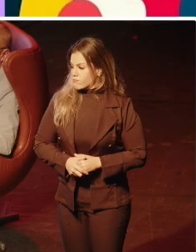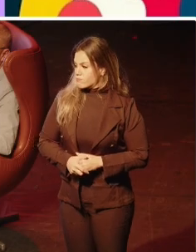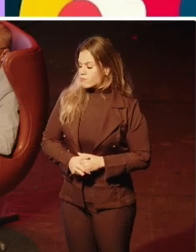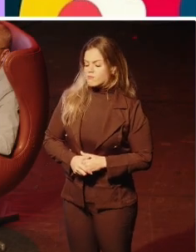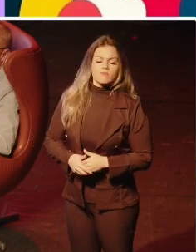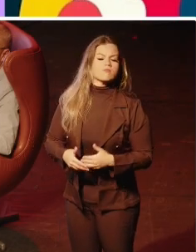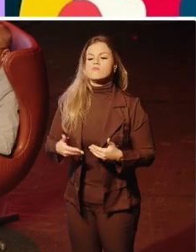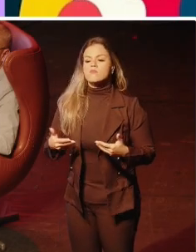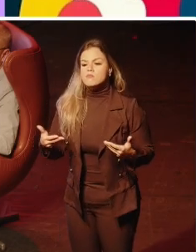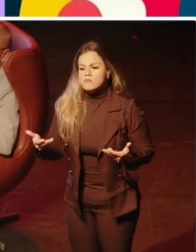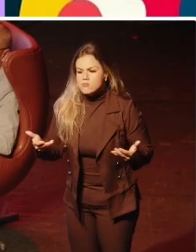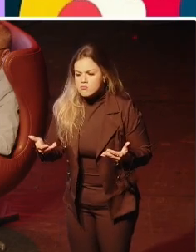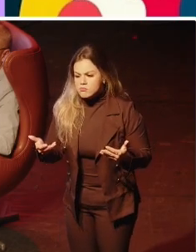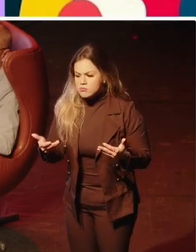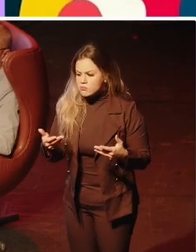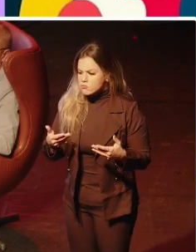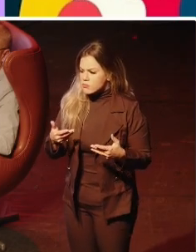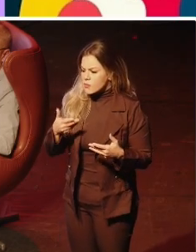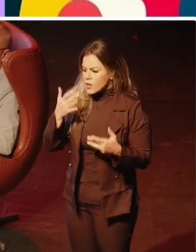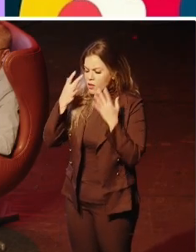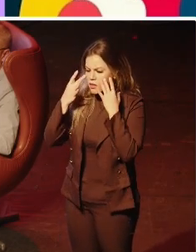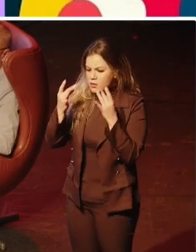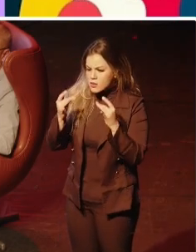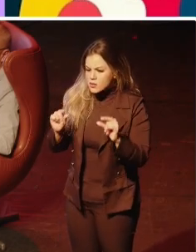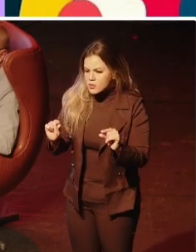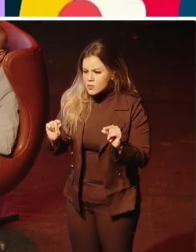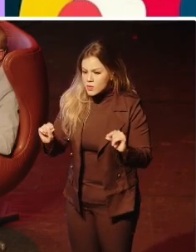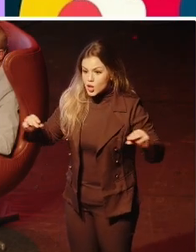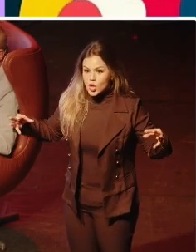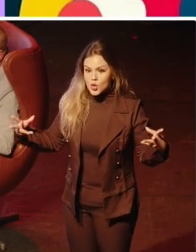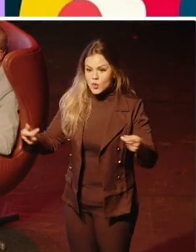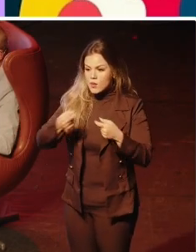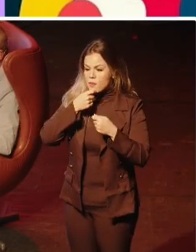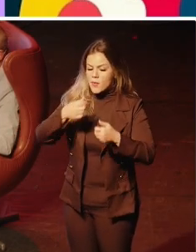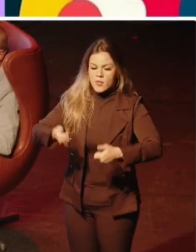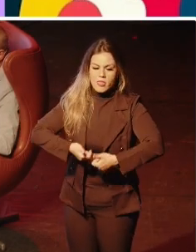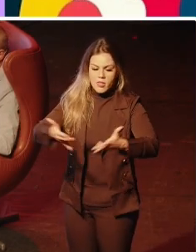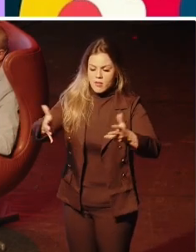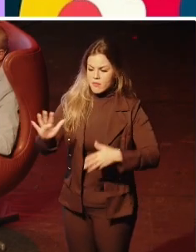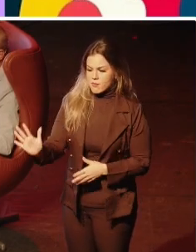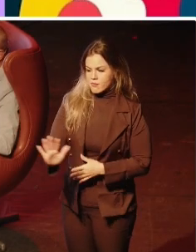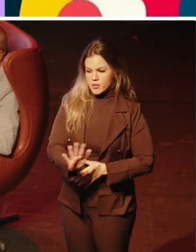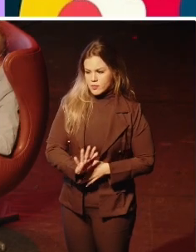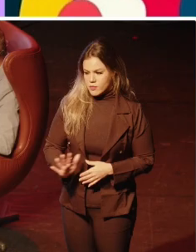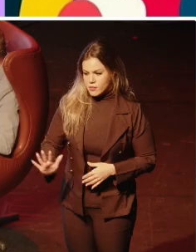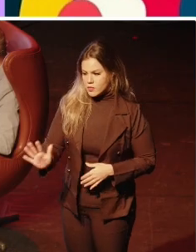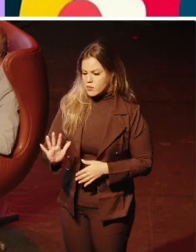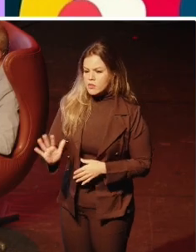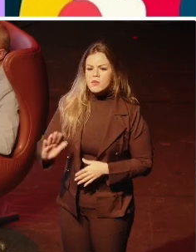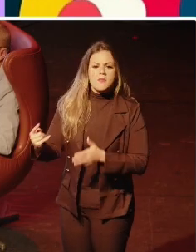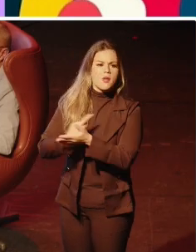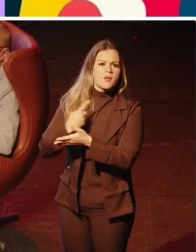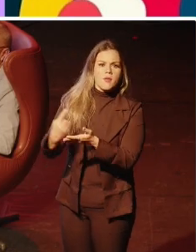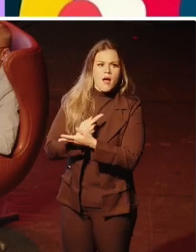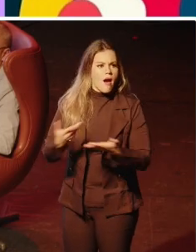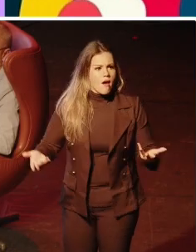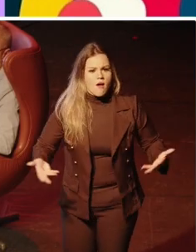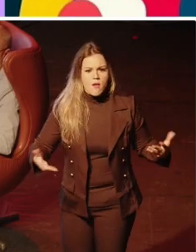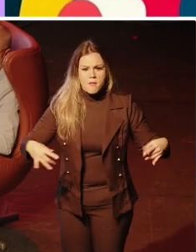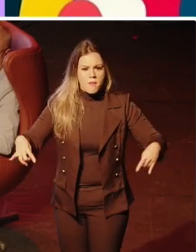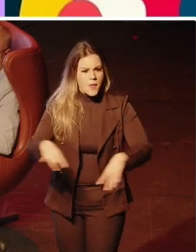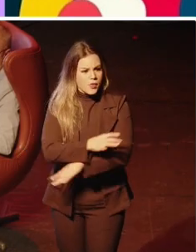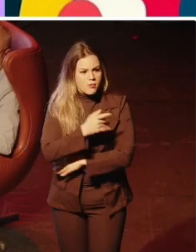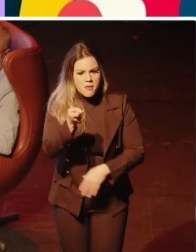Então, preste atenção, não é todo mundo, porque todo mundo está perguntando, fulano